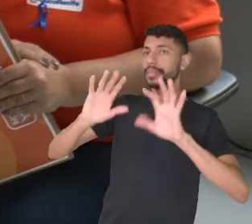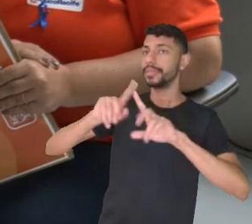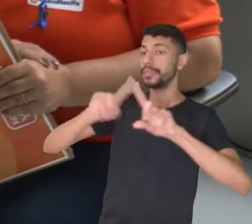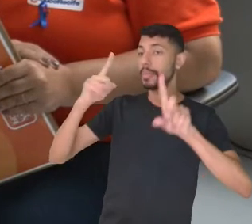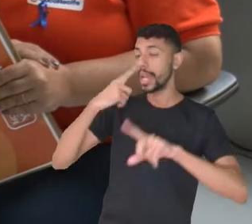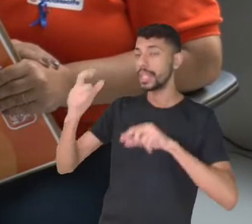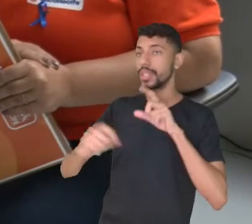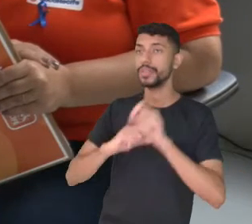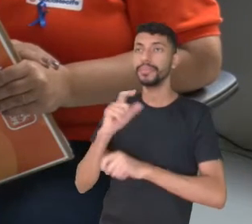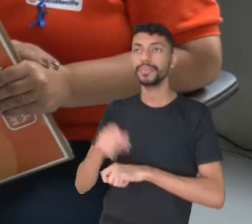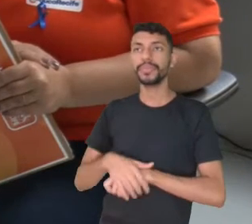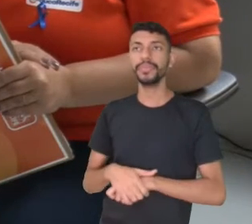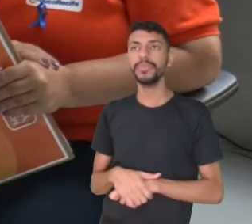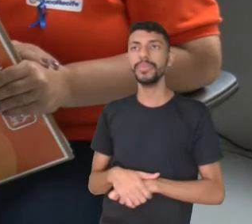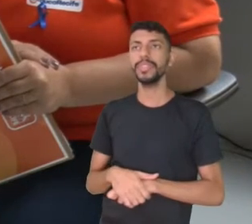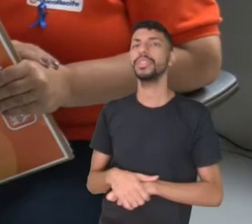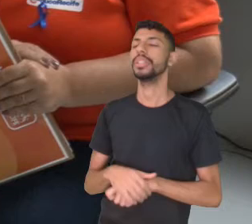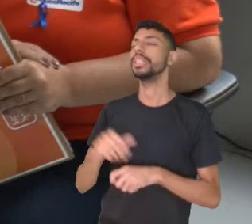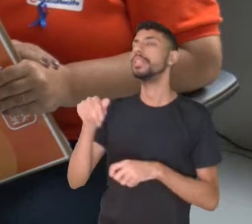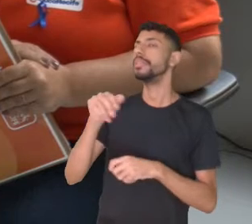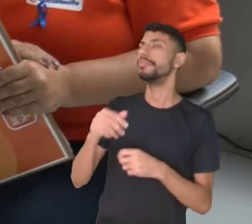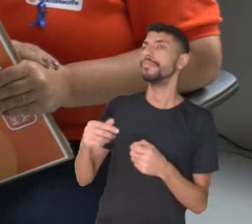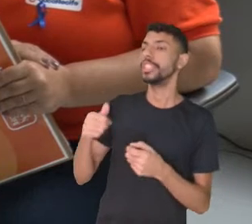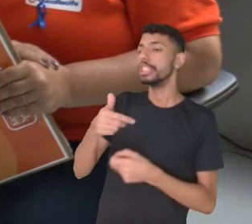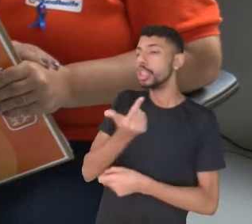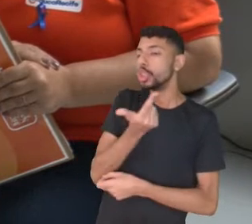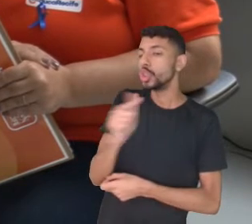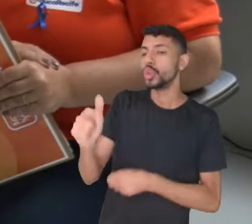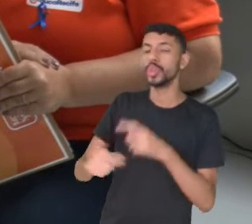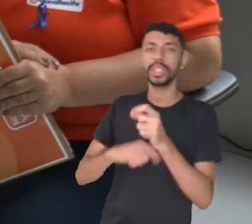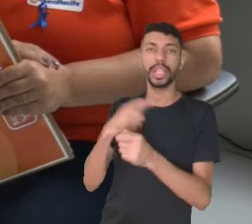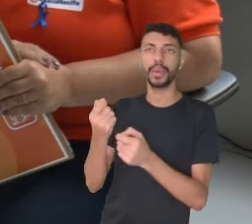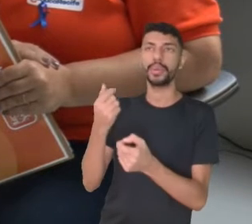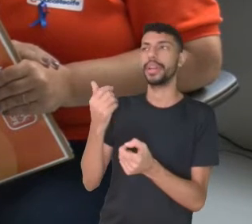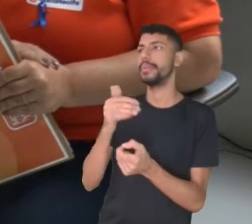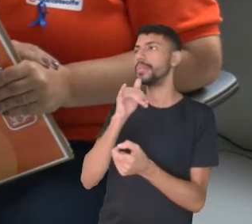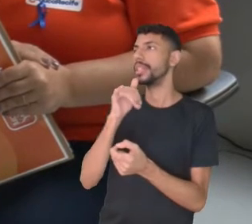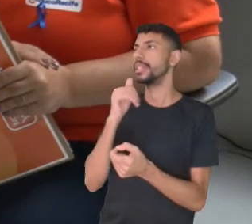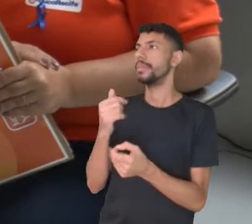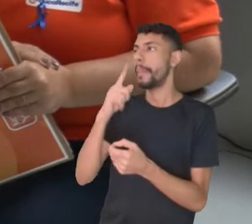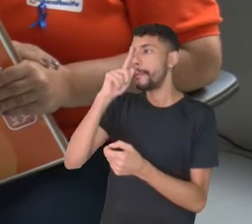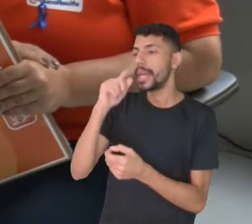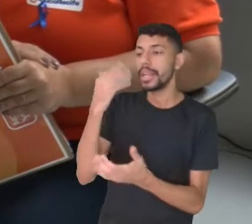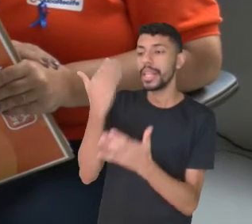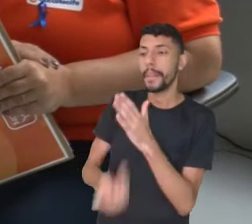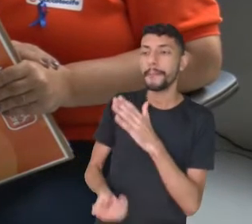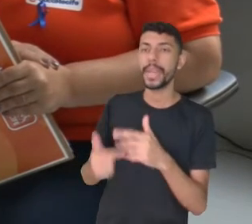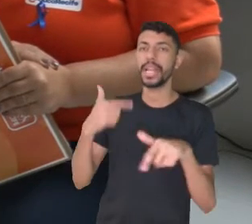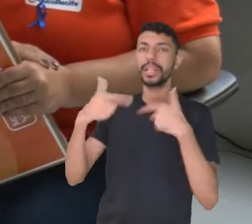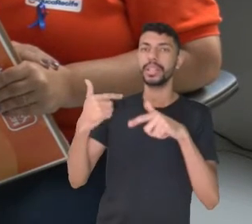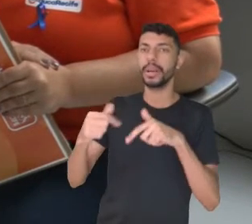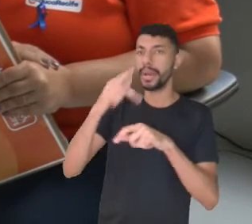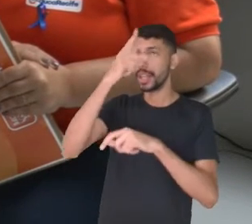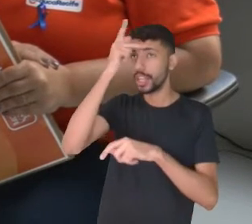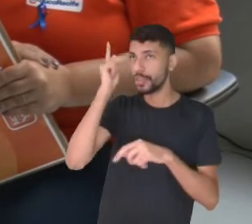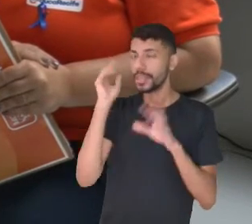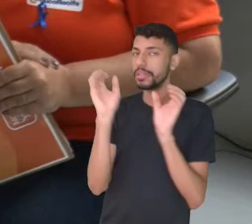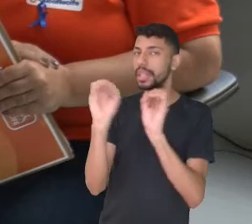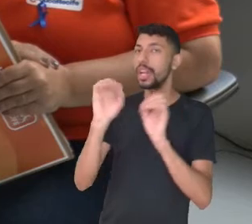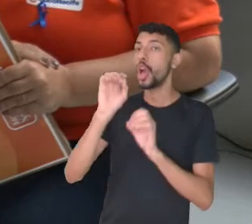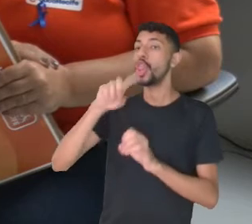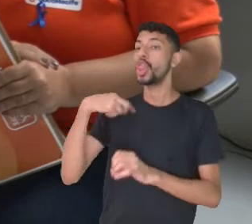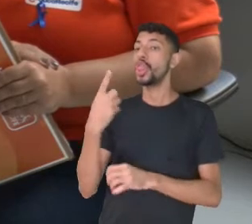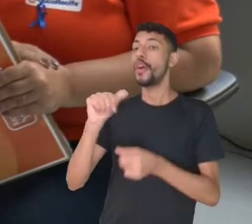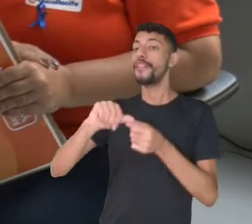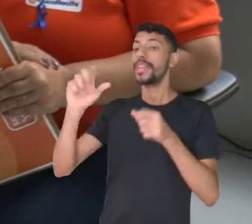é bom frisar que não há nenhum risco de perda de trabalho para os profissionais, tá certo? O que a gente está fazendo é requalificando